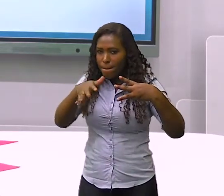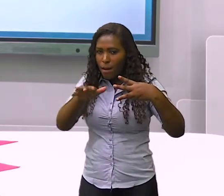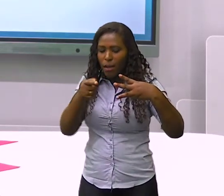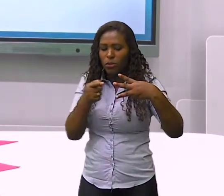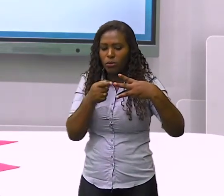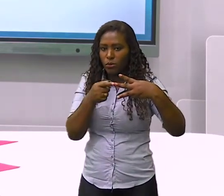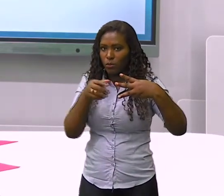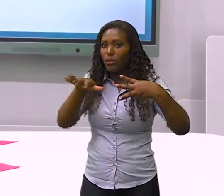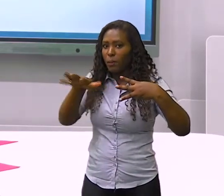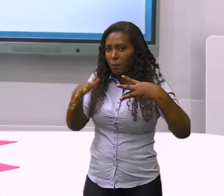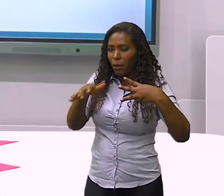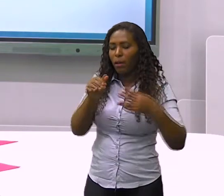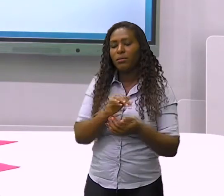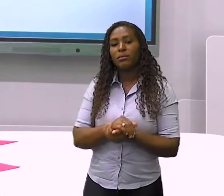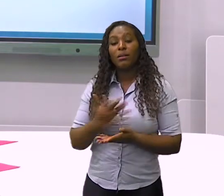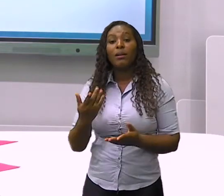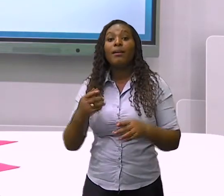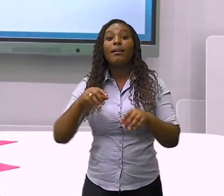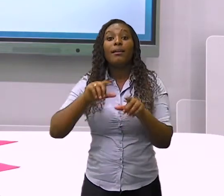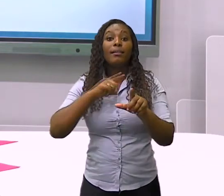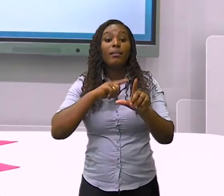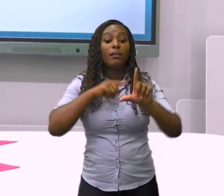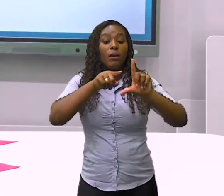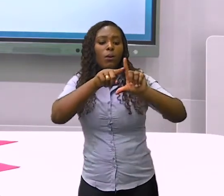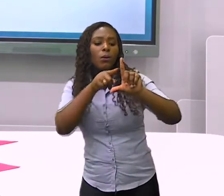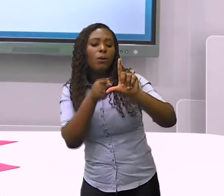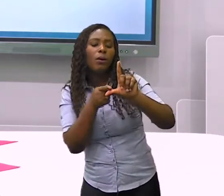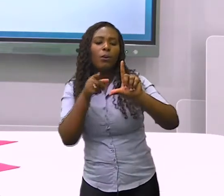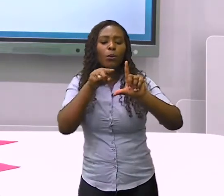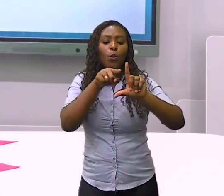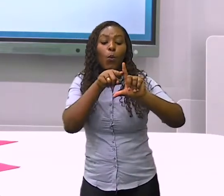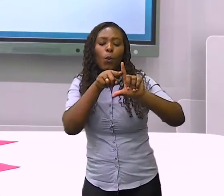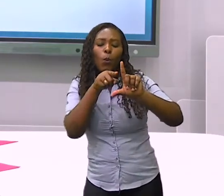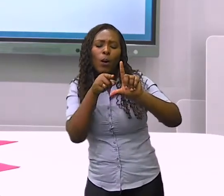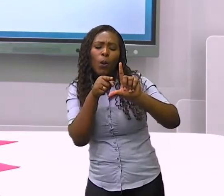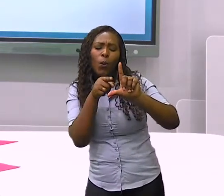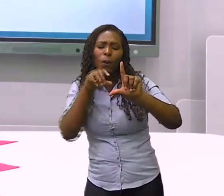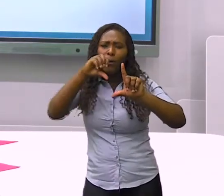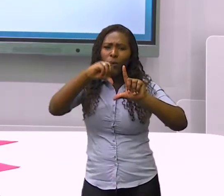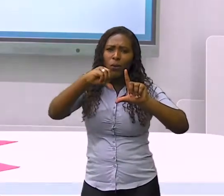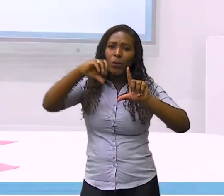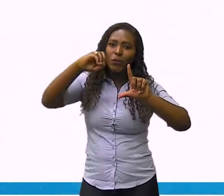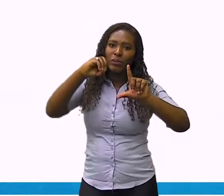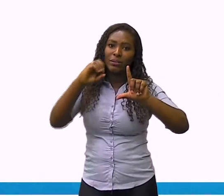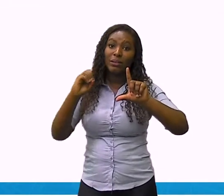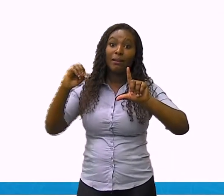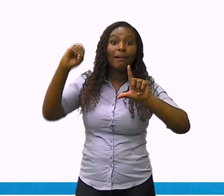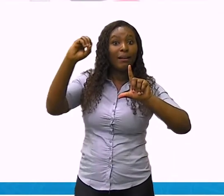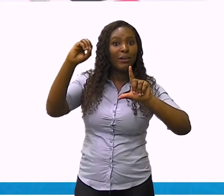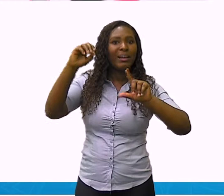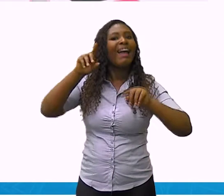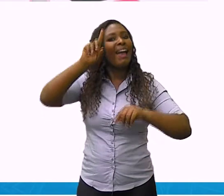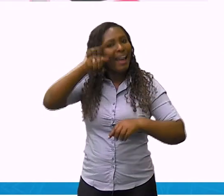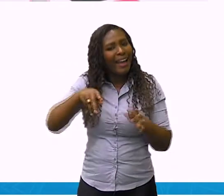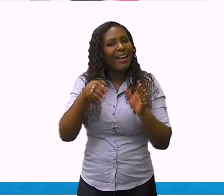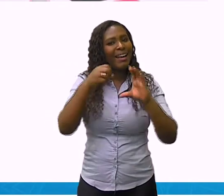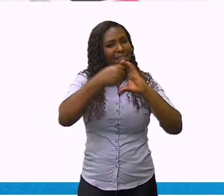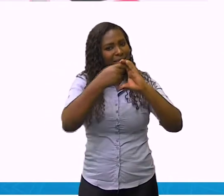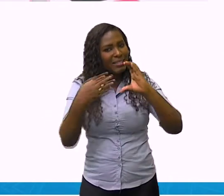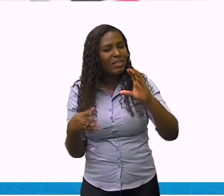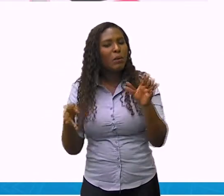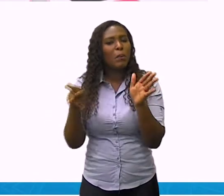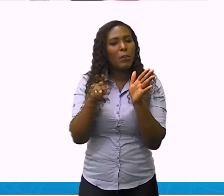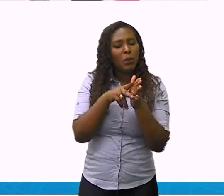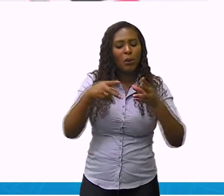90 graus, que é característica específica do losango. Então, resumindo, M é o